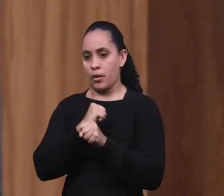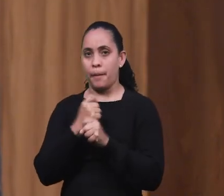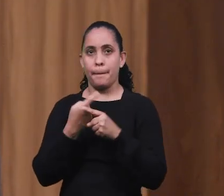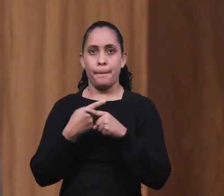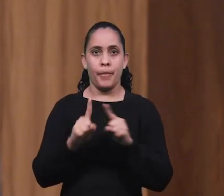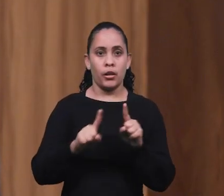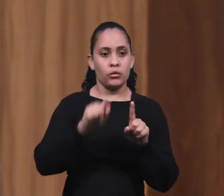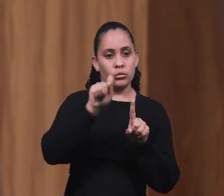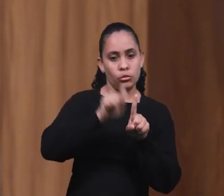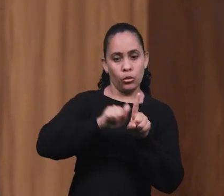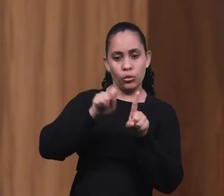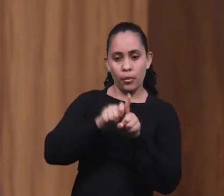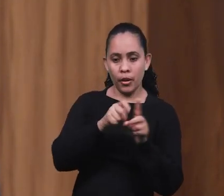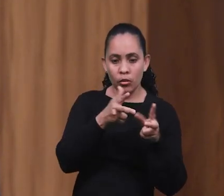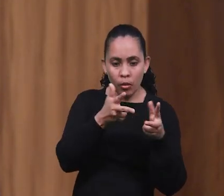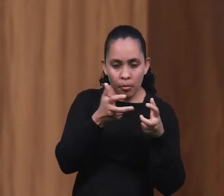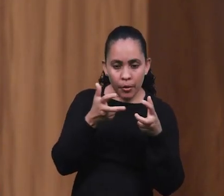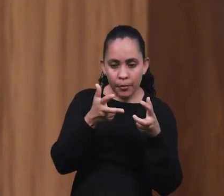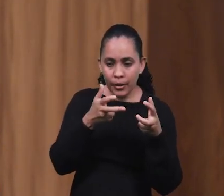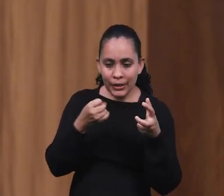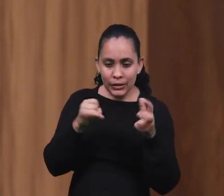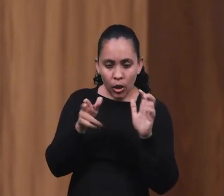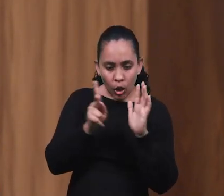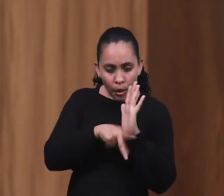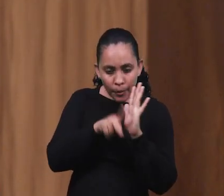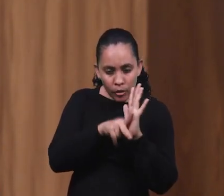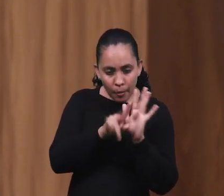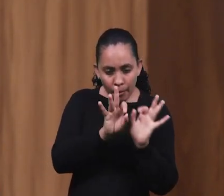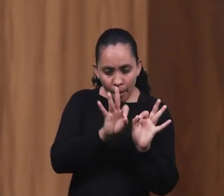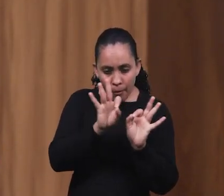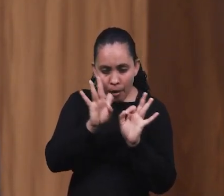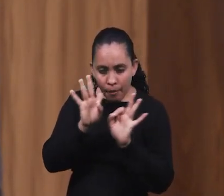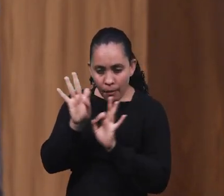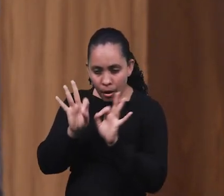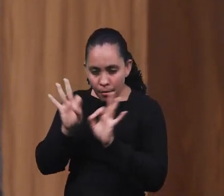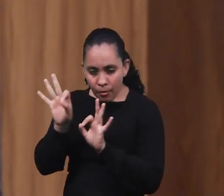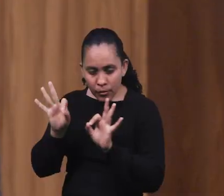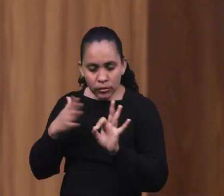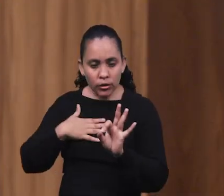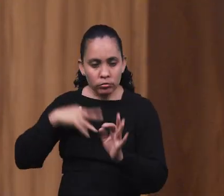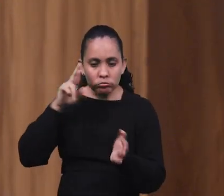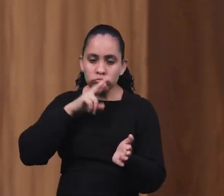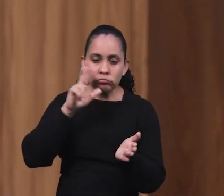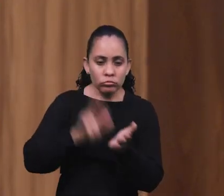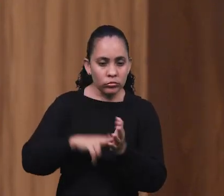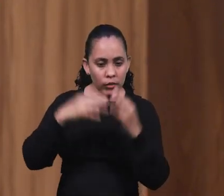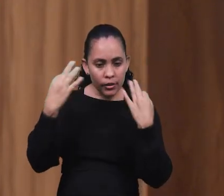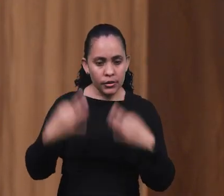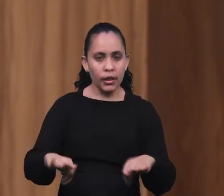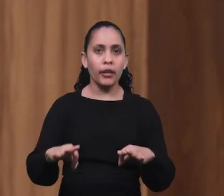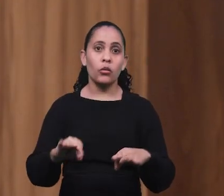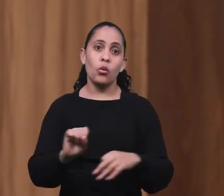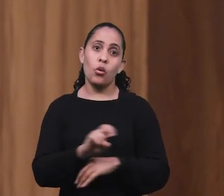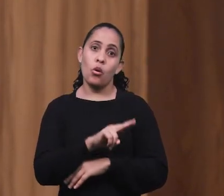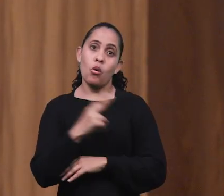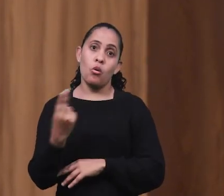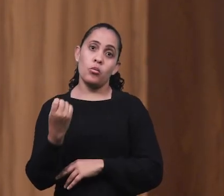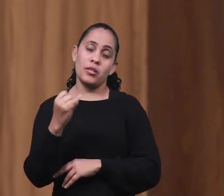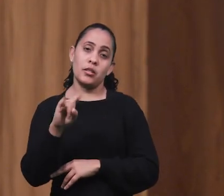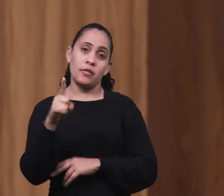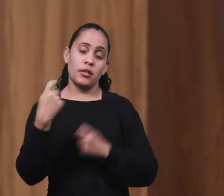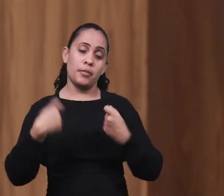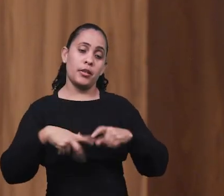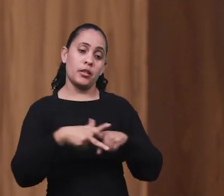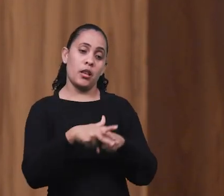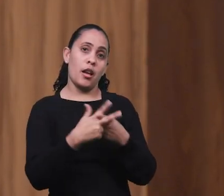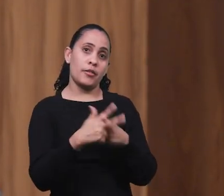todo mês você observa se aquele seu planejamento está sendo executado da forma como você pensou ele. Ou se você